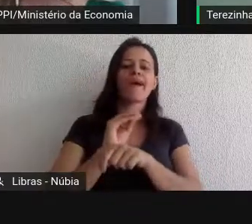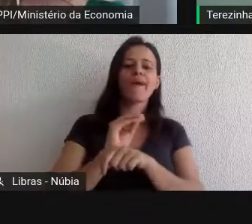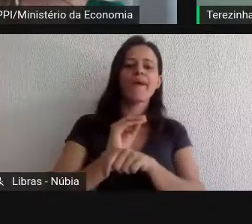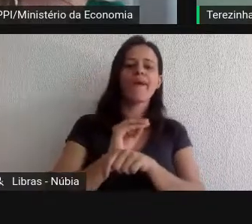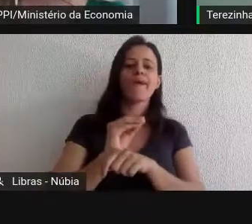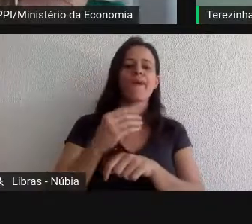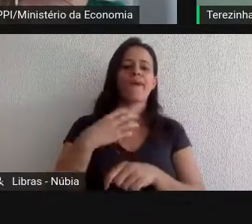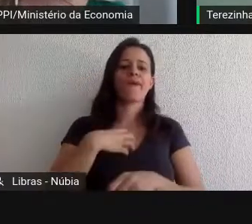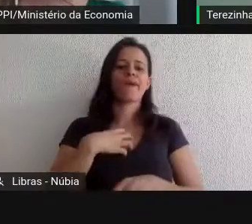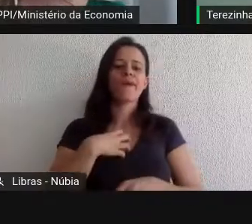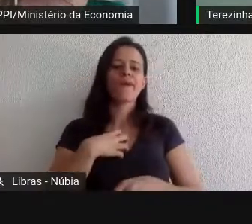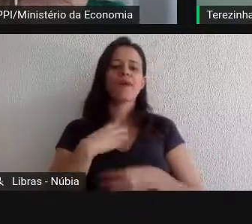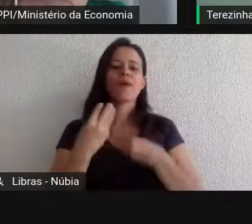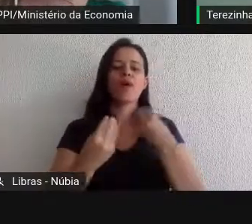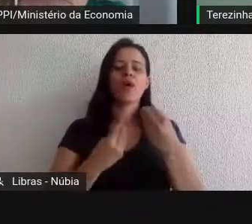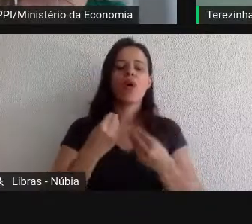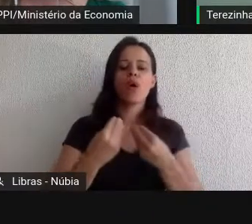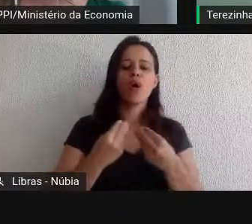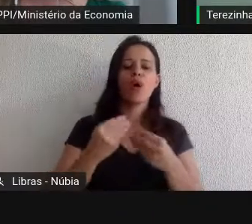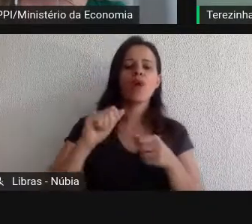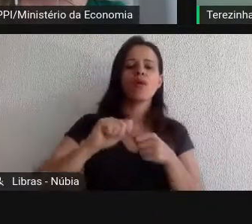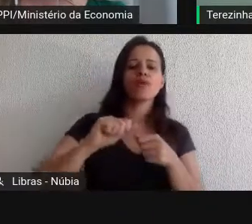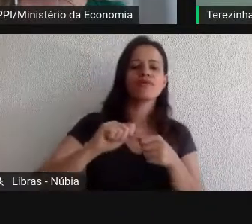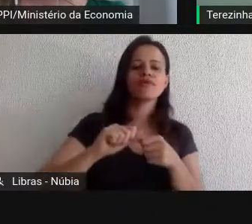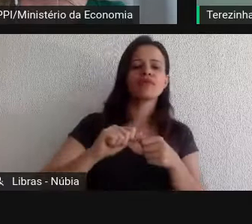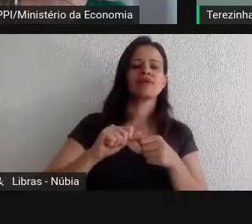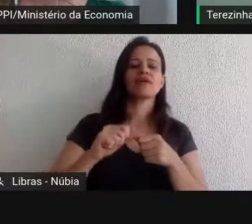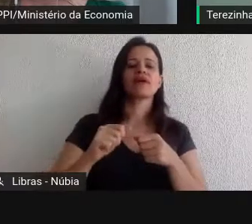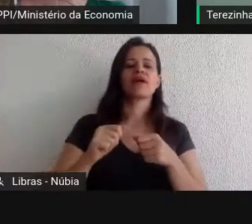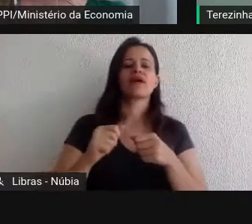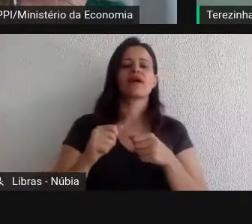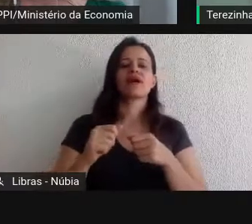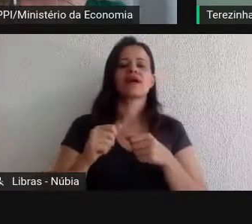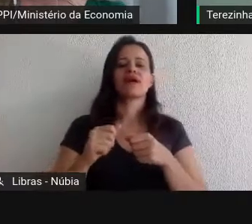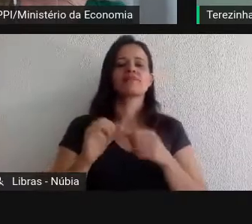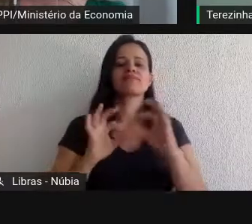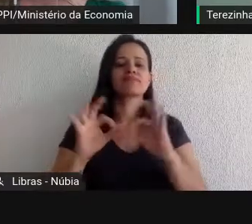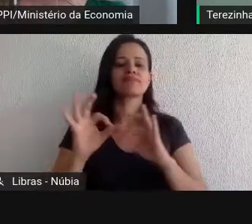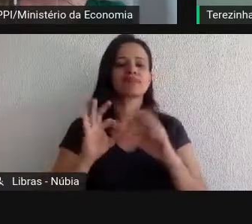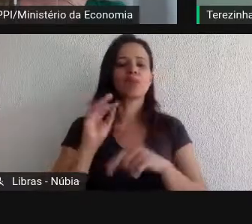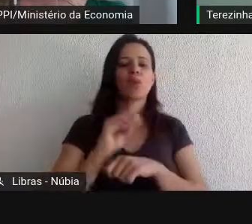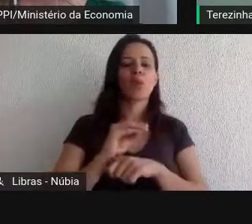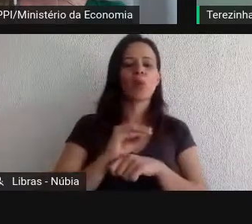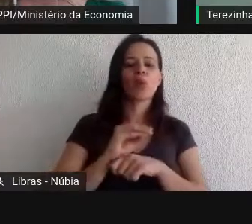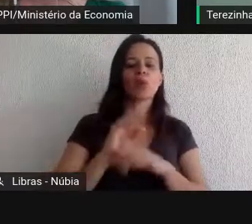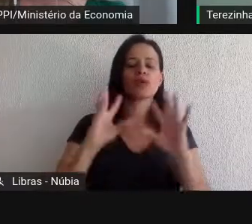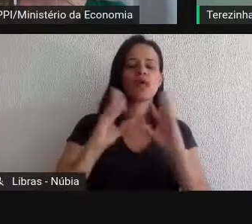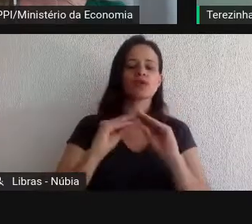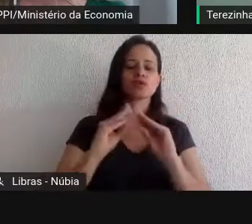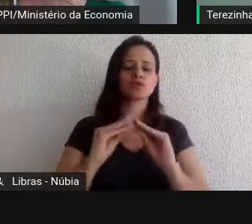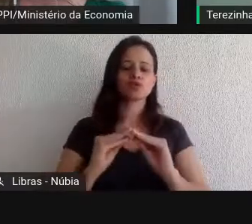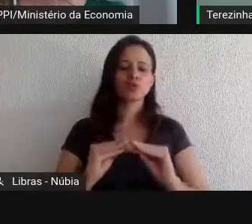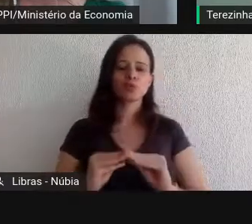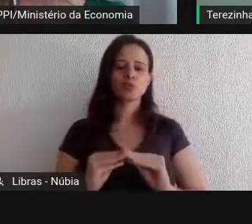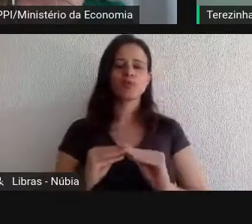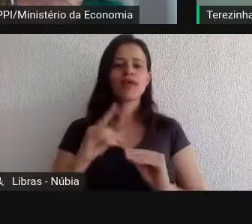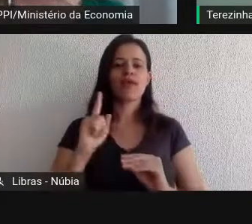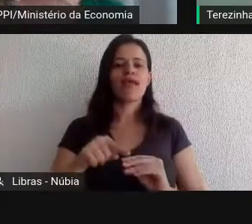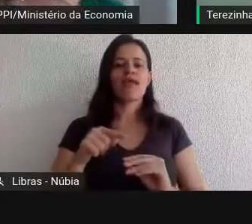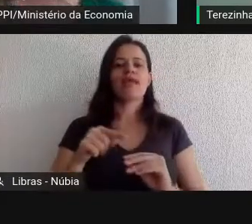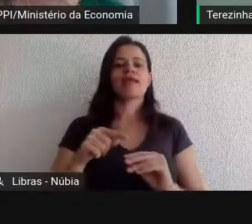título, cuida das palavras-chave, cuidem dos resumos que são os elementos